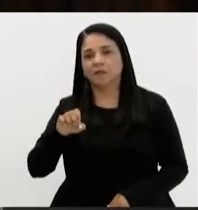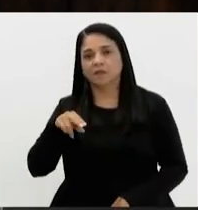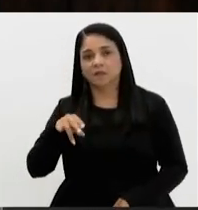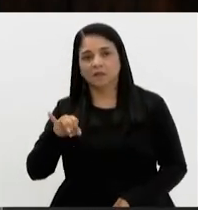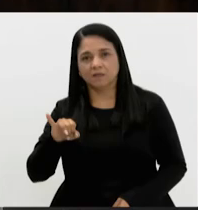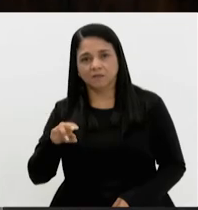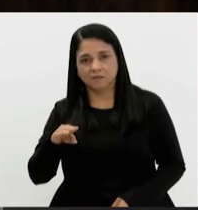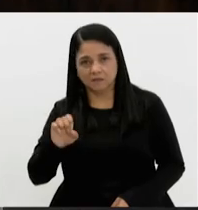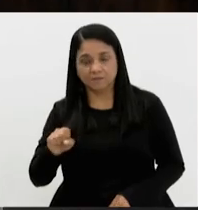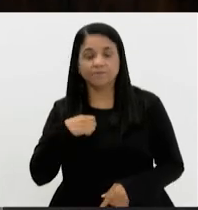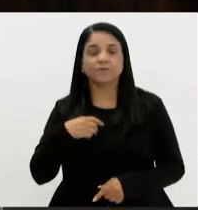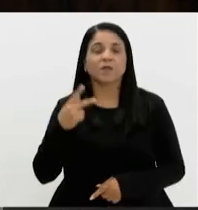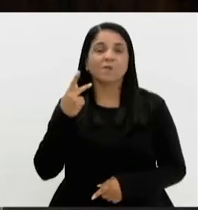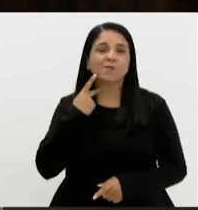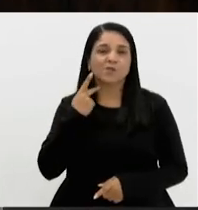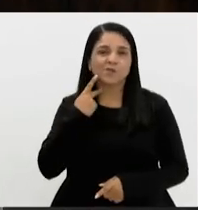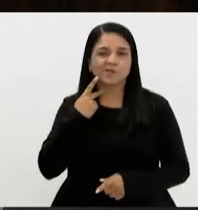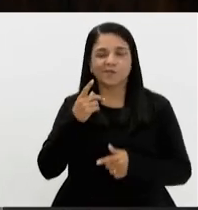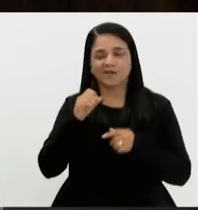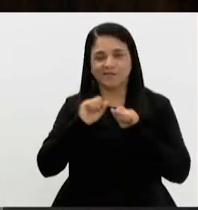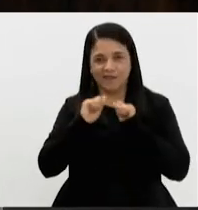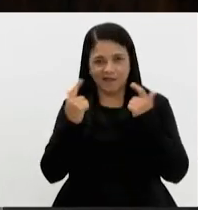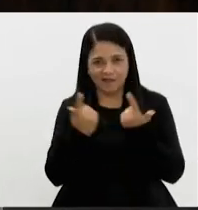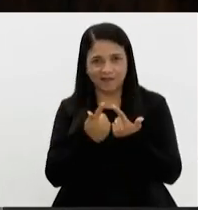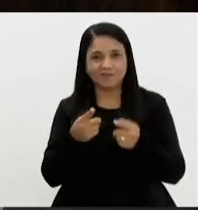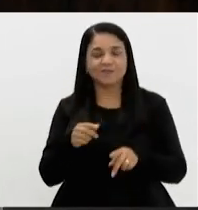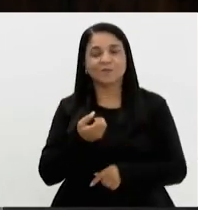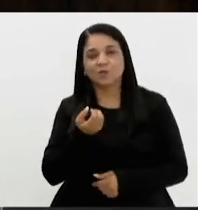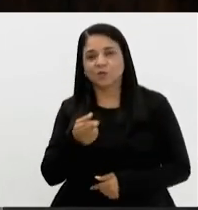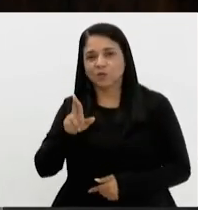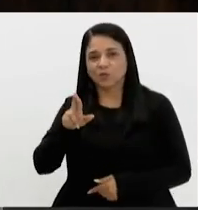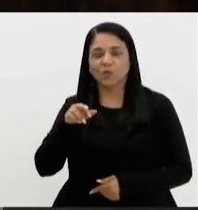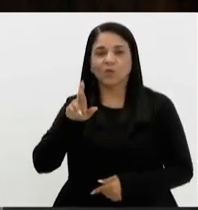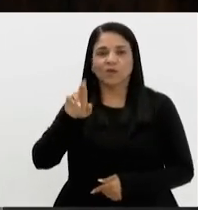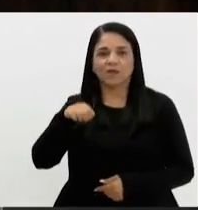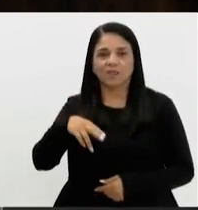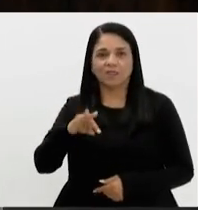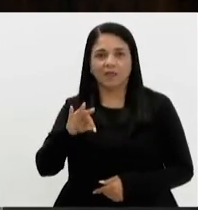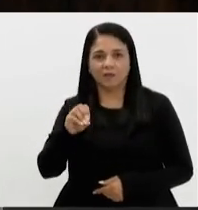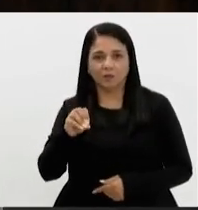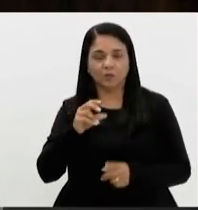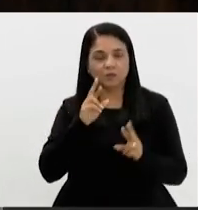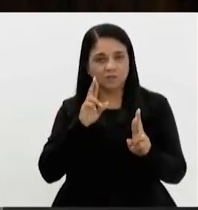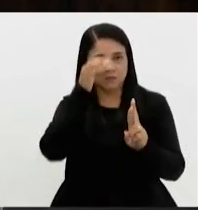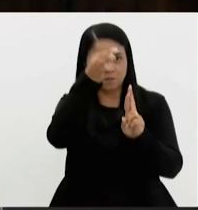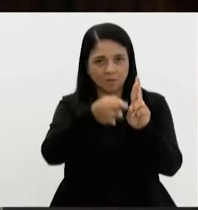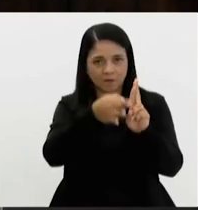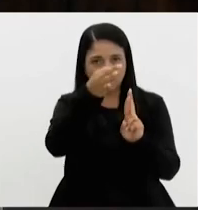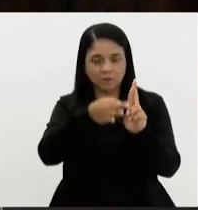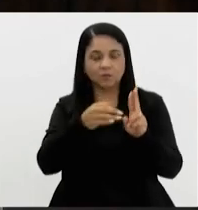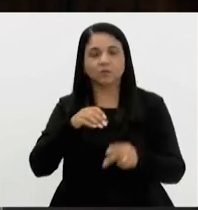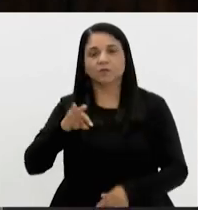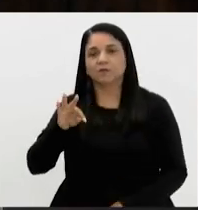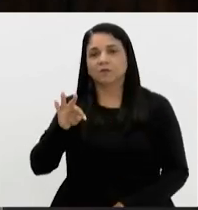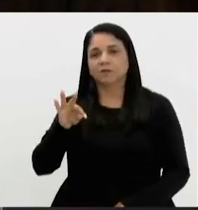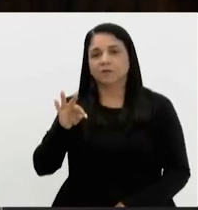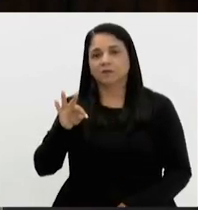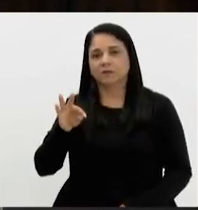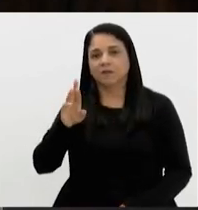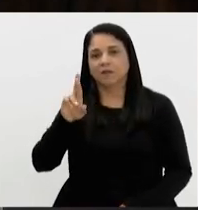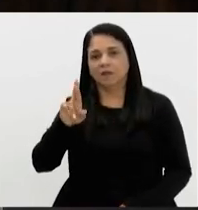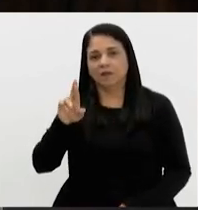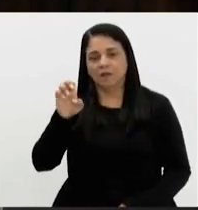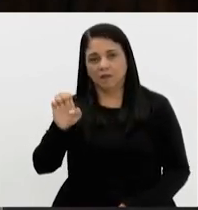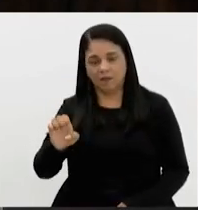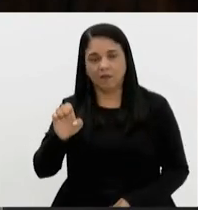alge e do Dr Renato coelho que é Desembargador Eleitoral do TRE do